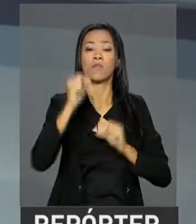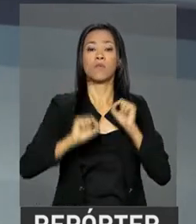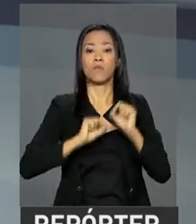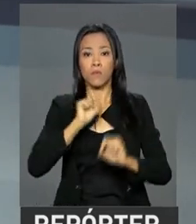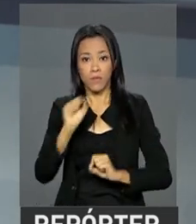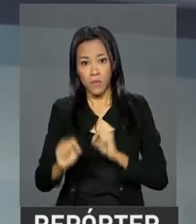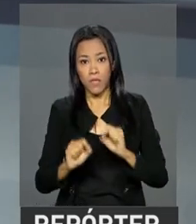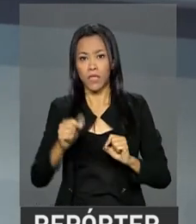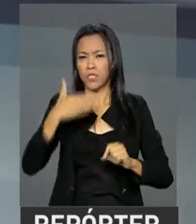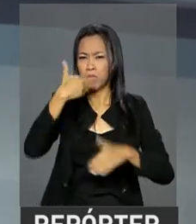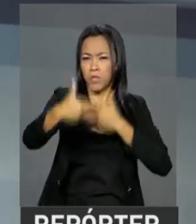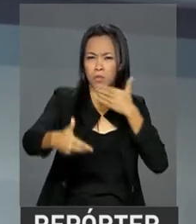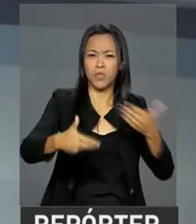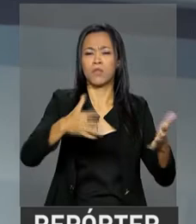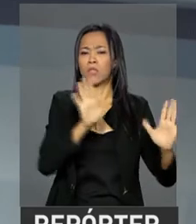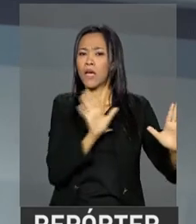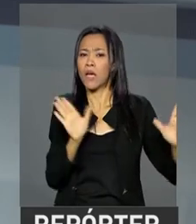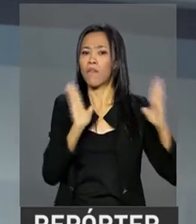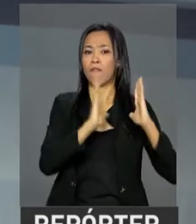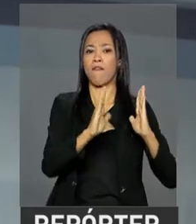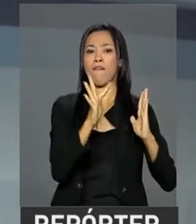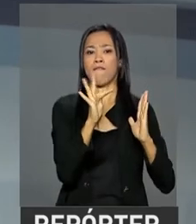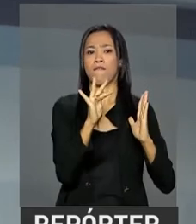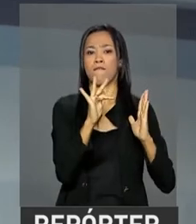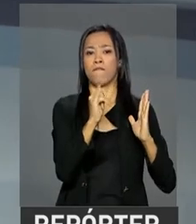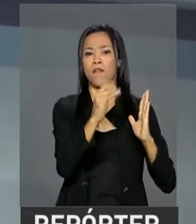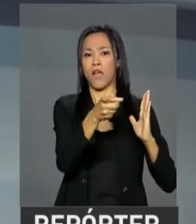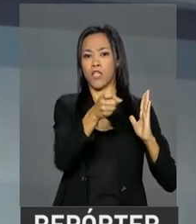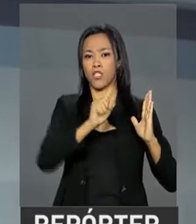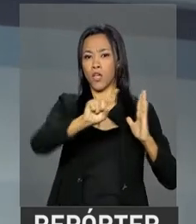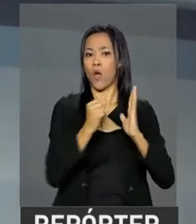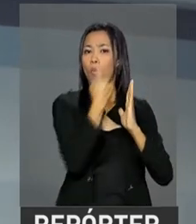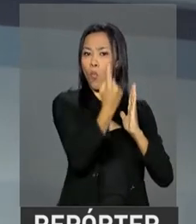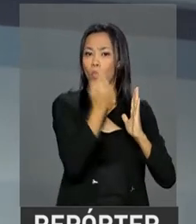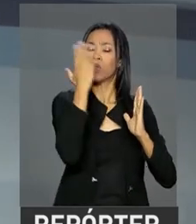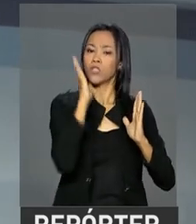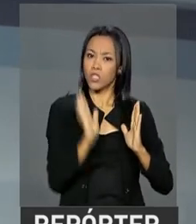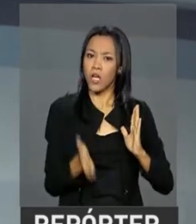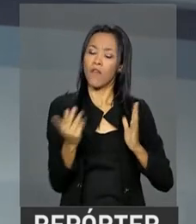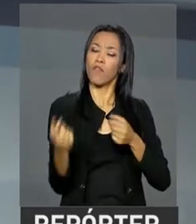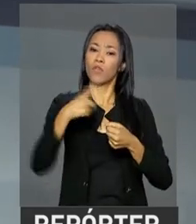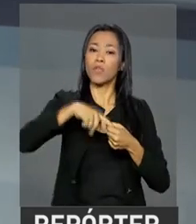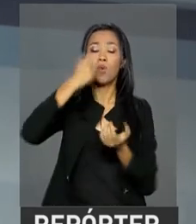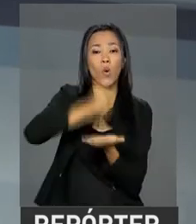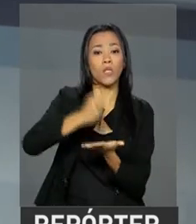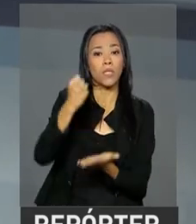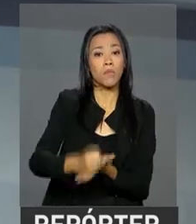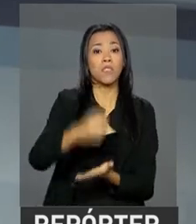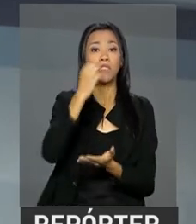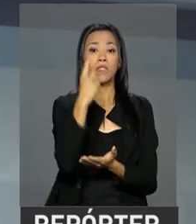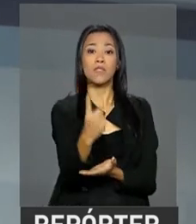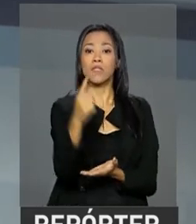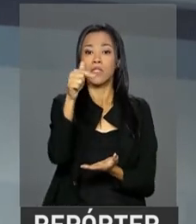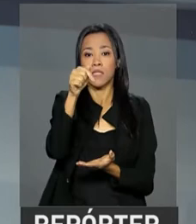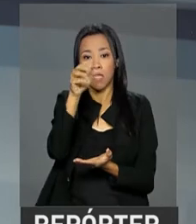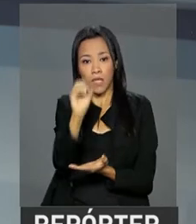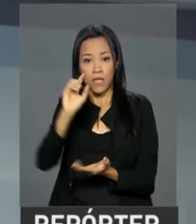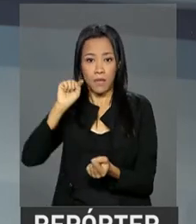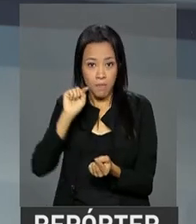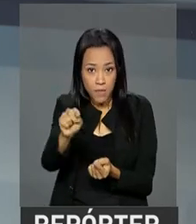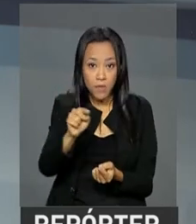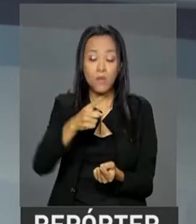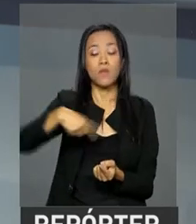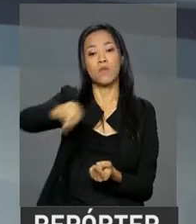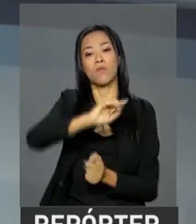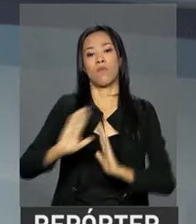de demandas da faixa 1, estamos retomando a contratação de 170 mil unidades da faixa